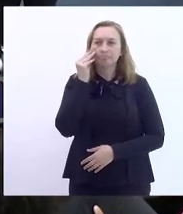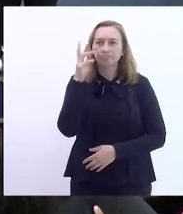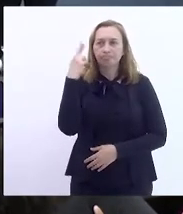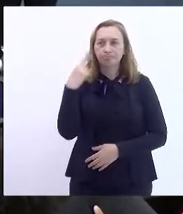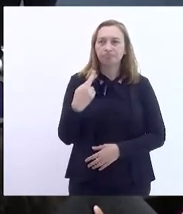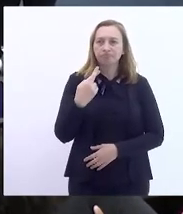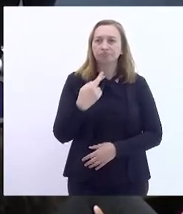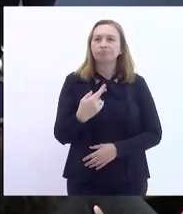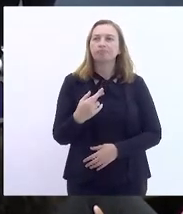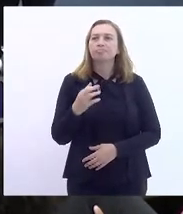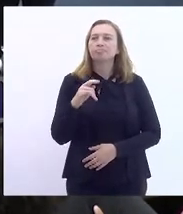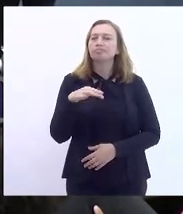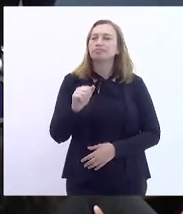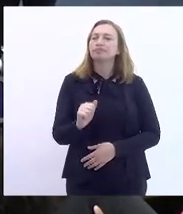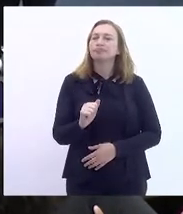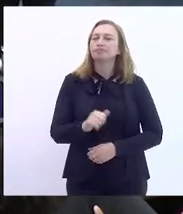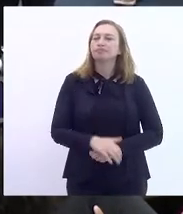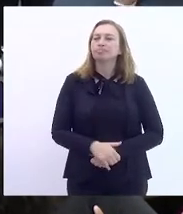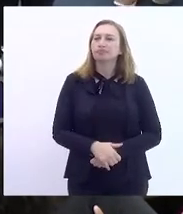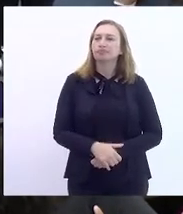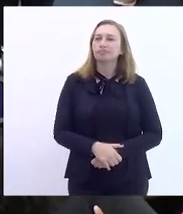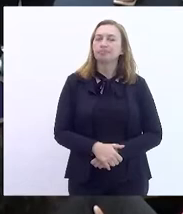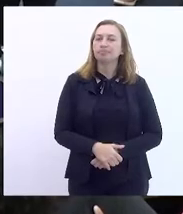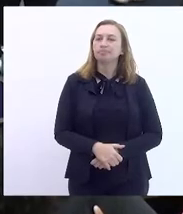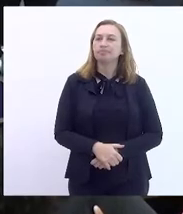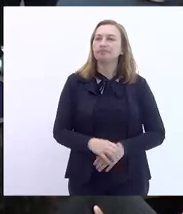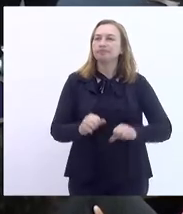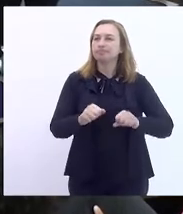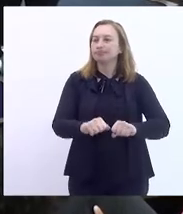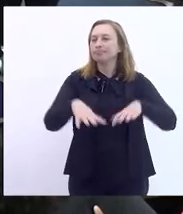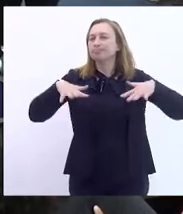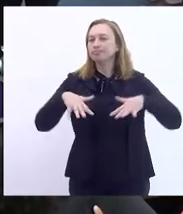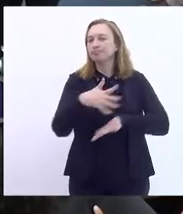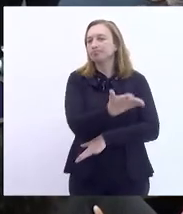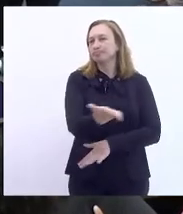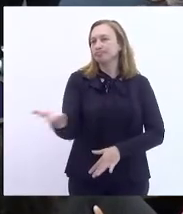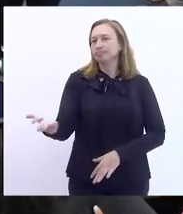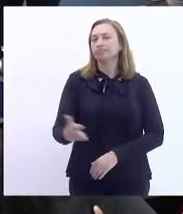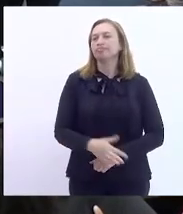Renatinha Alessandra e o plenário